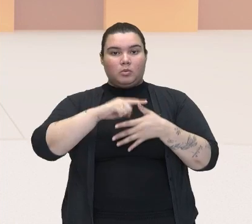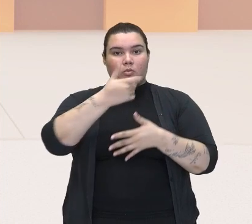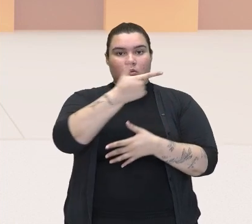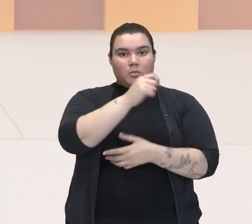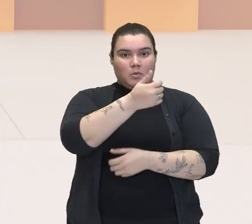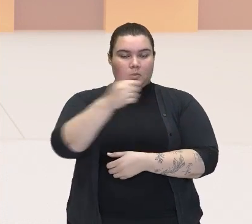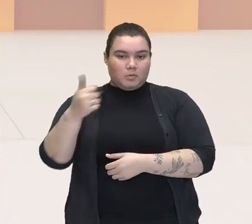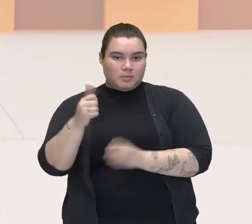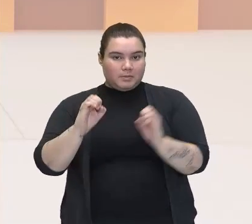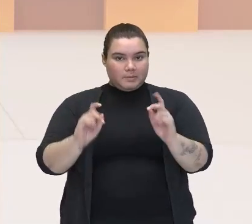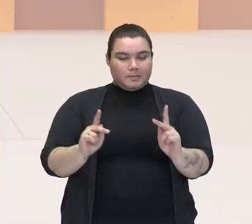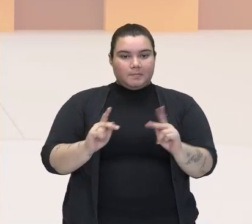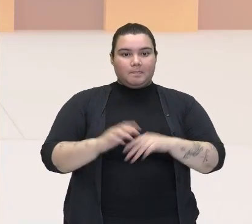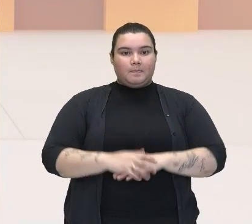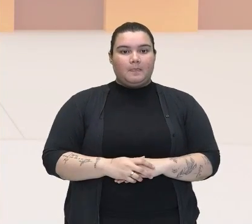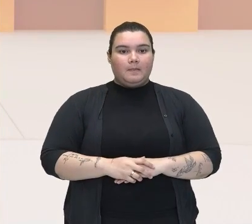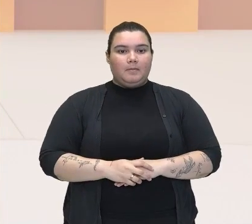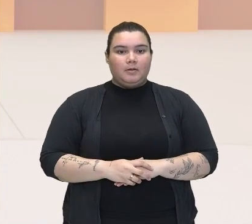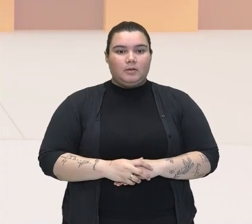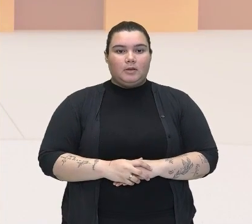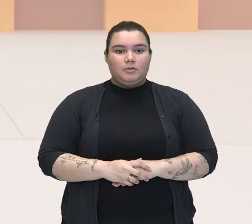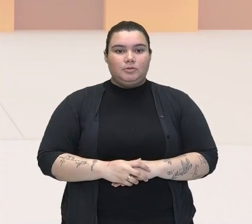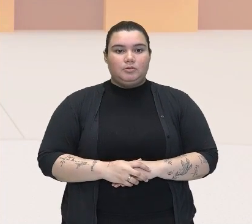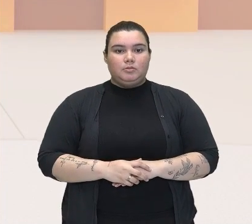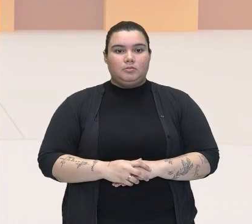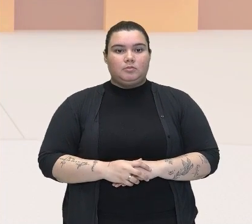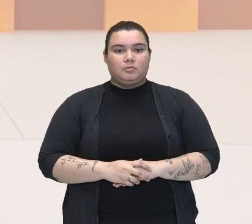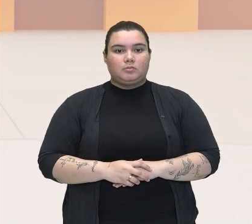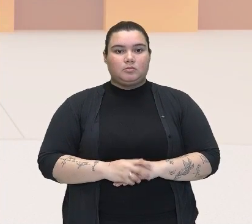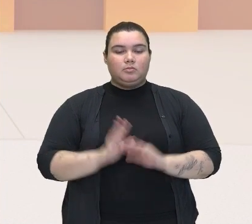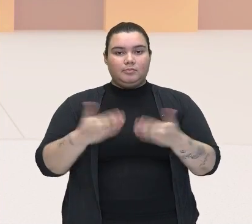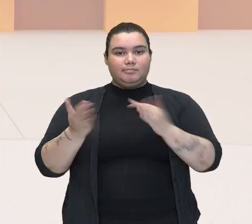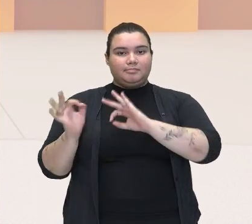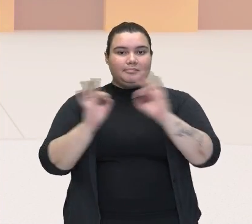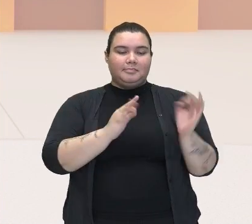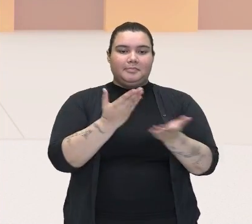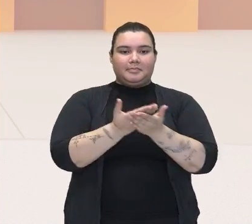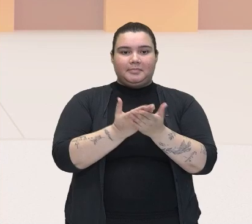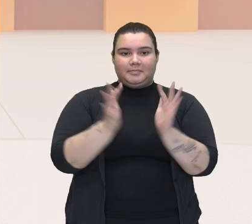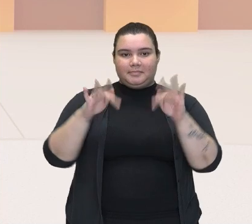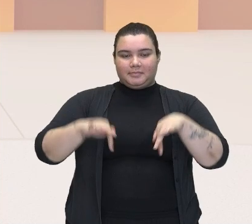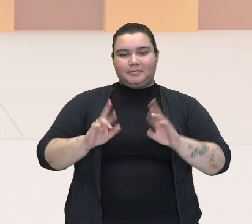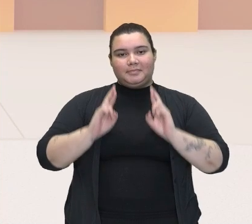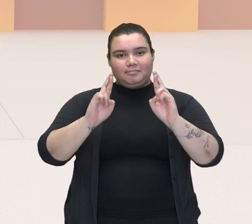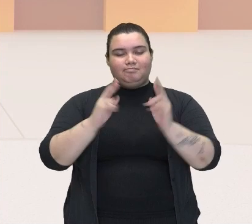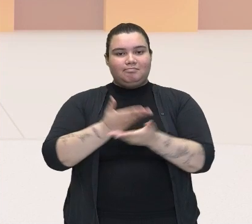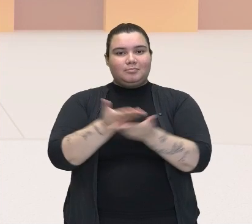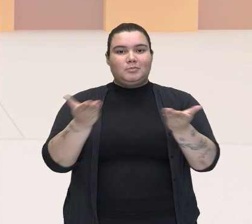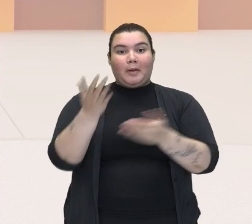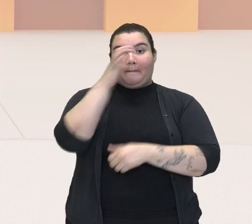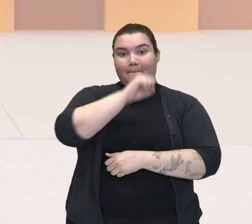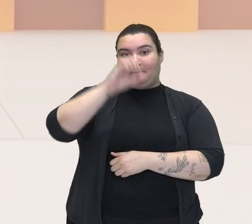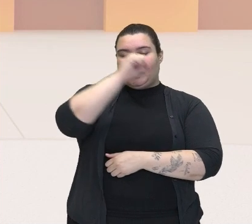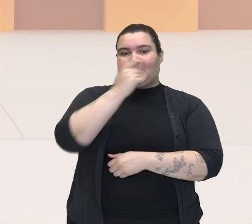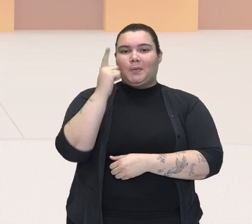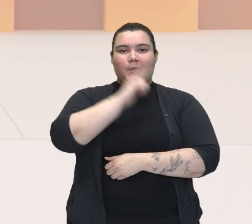2011. Muito bem, gente, a gente fica por aqui, esperamos ter contribuído, né,